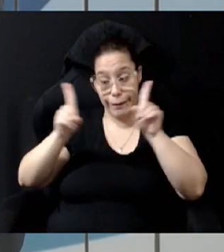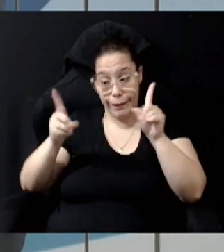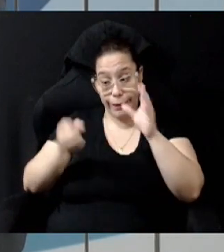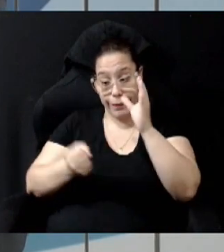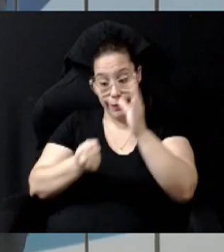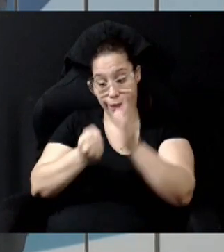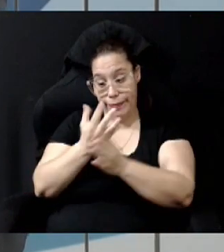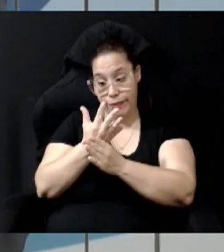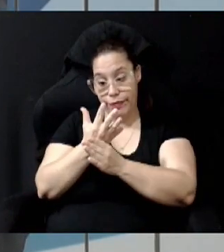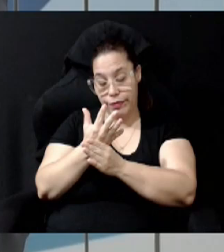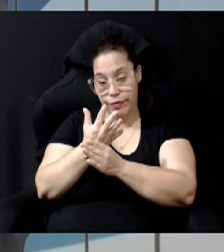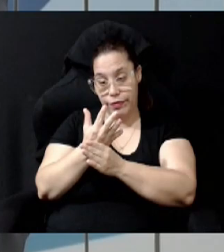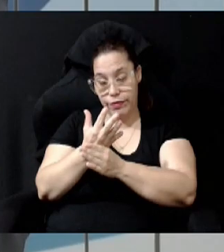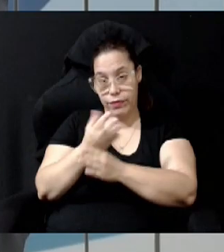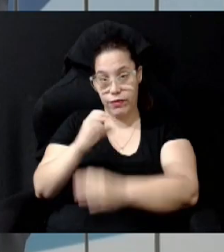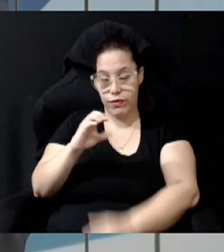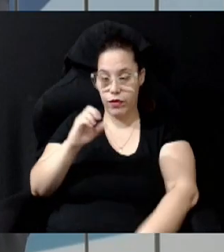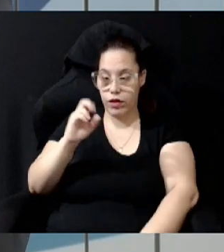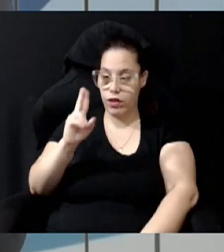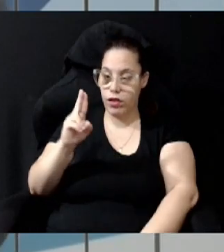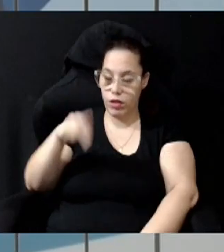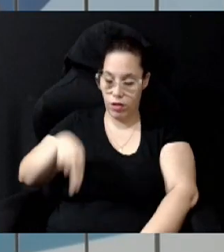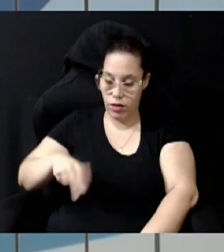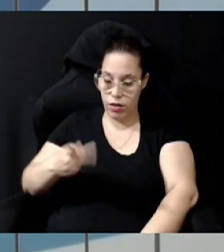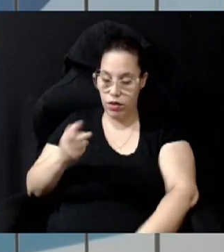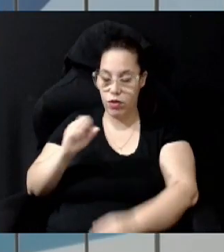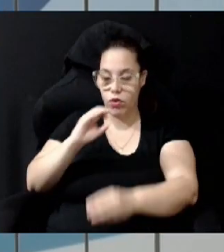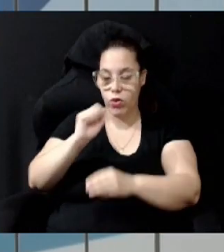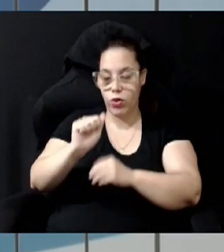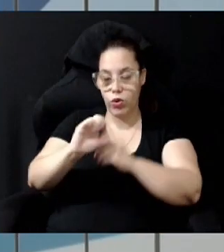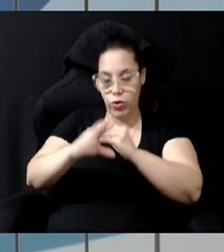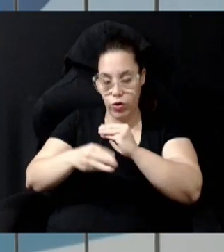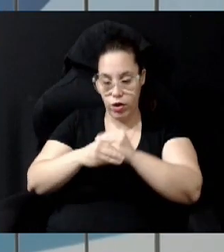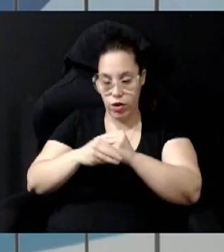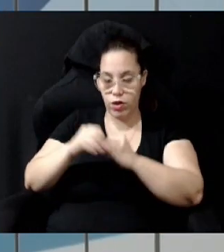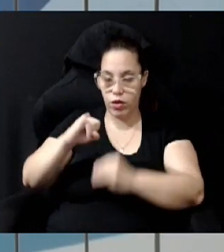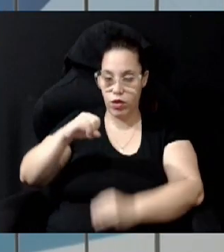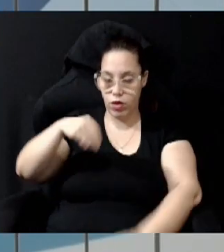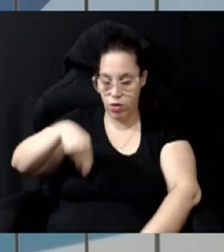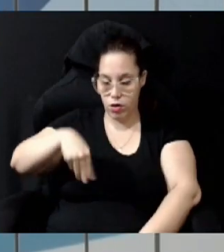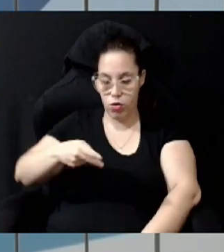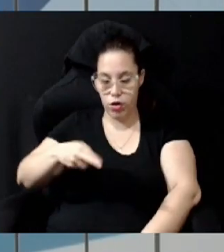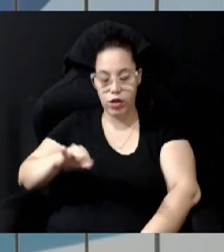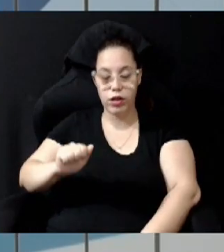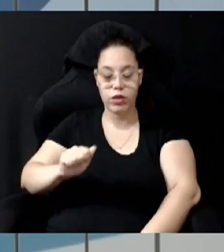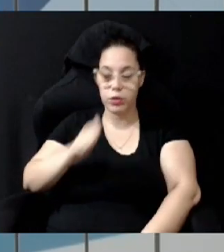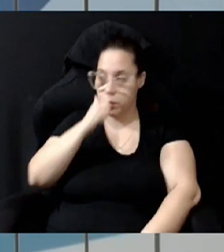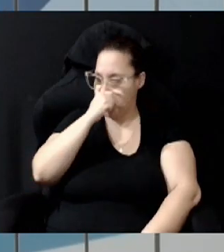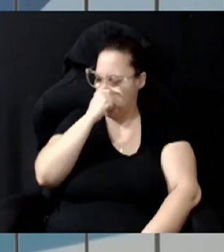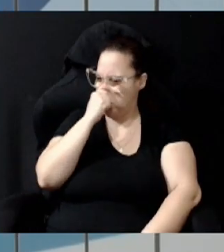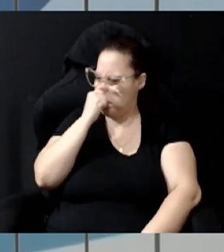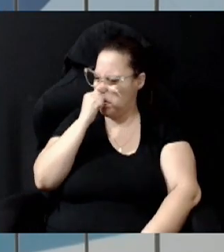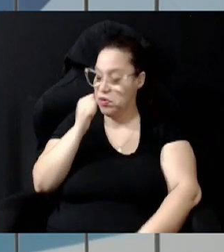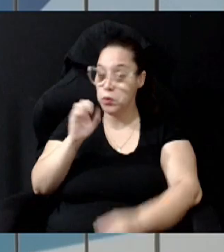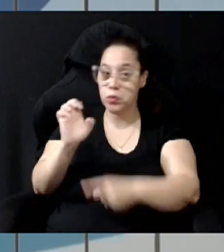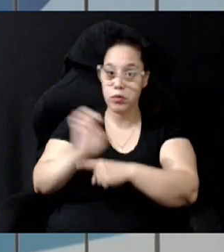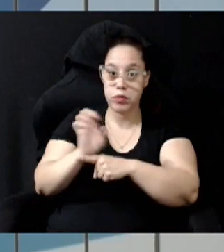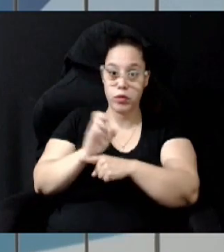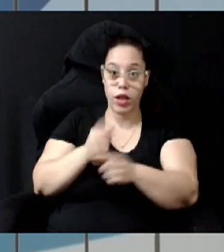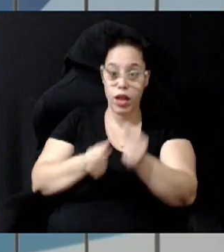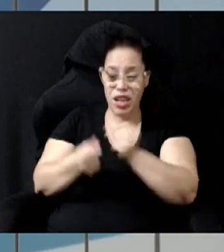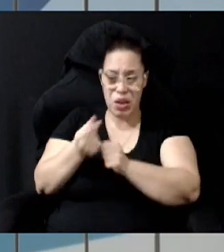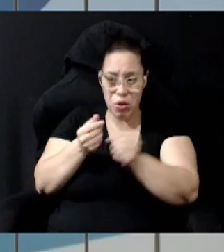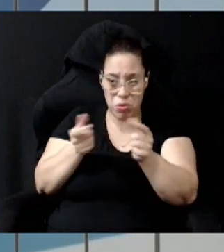o Cunha criou as emendas impositivas. Se o momento era de o Estado economizar, ele se